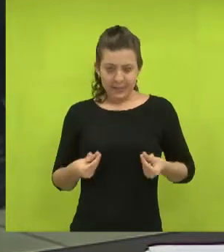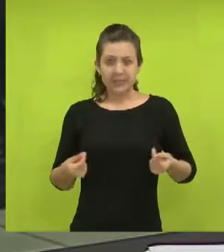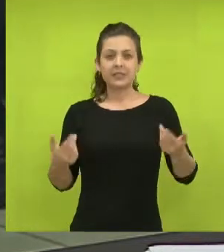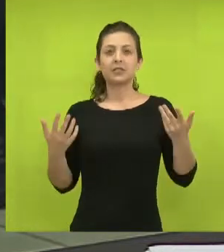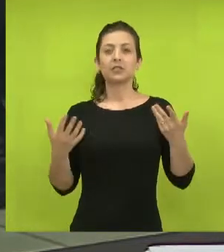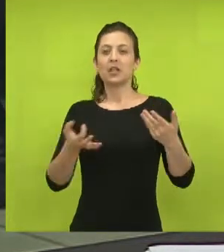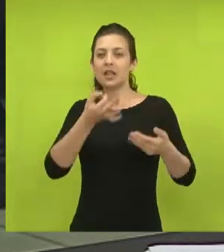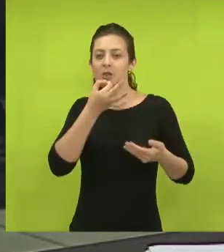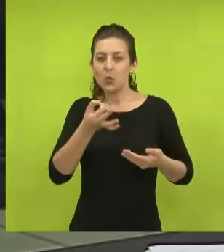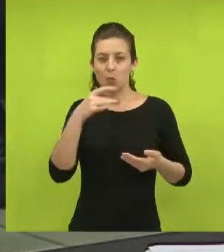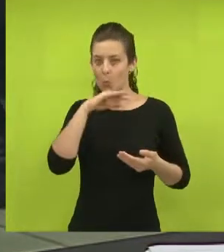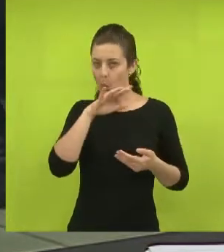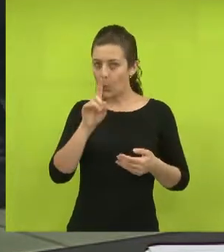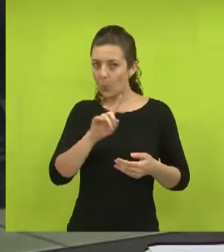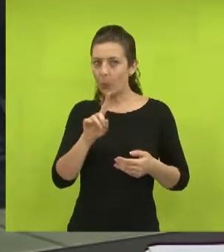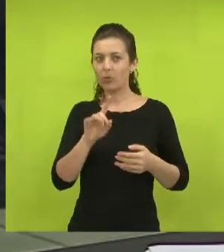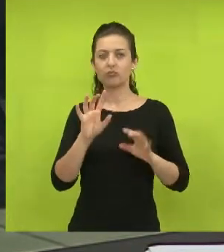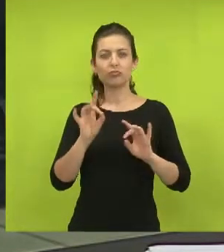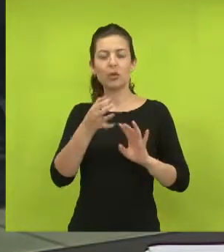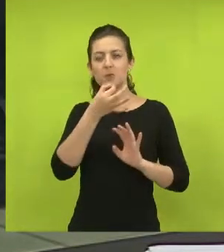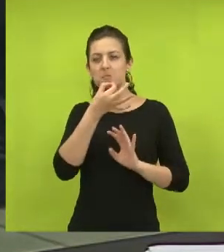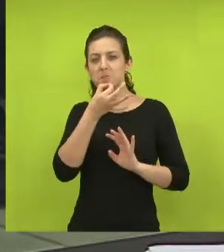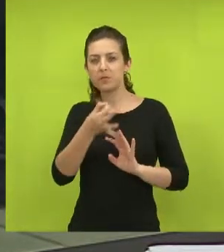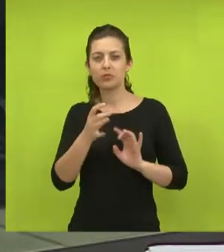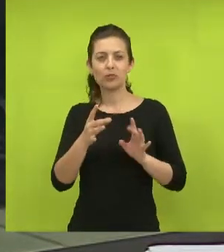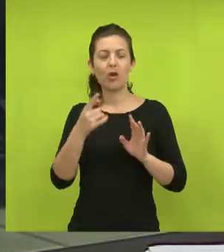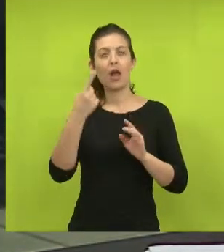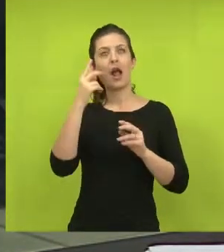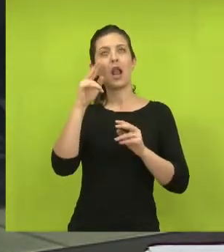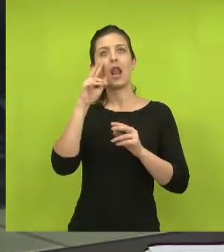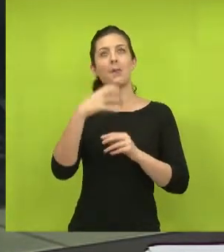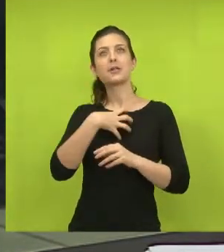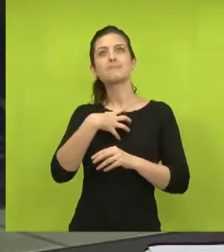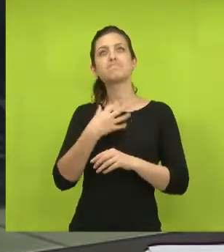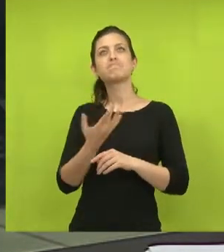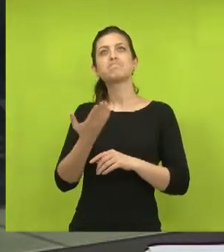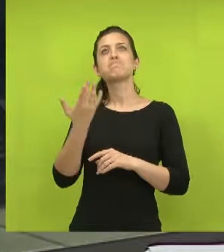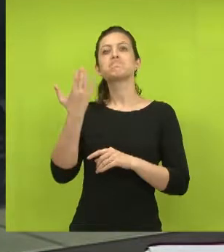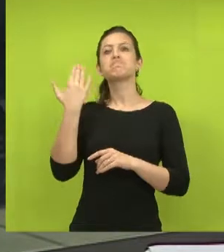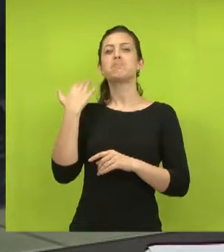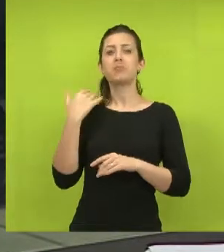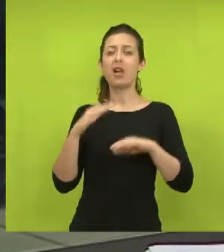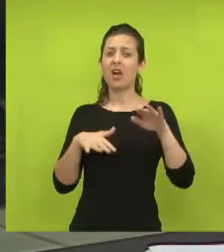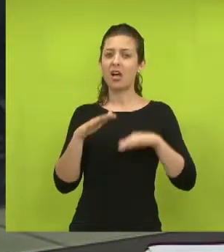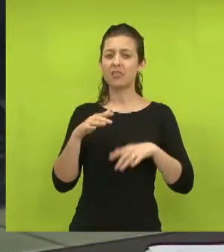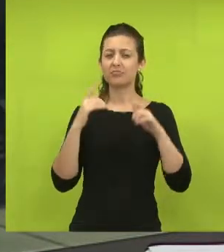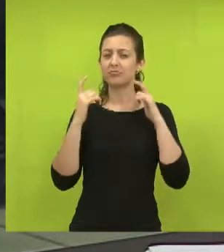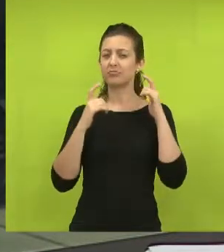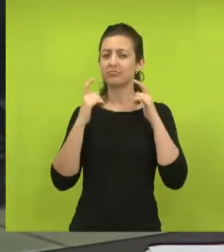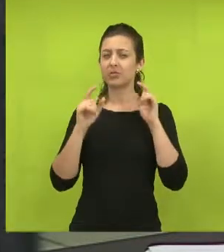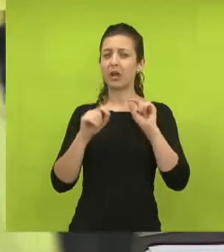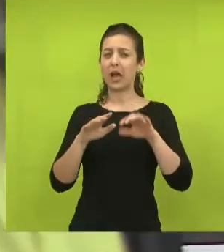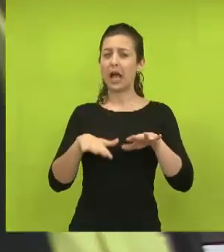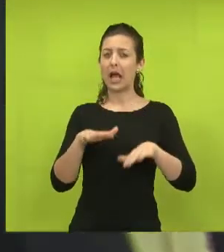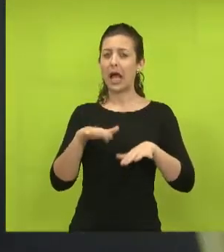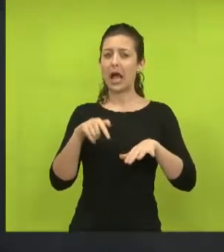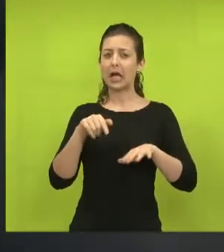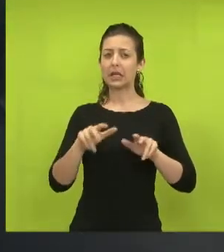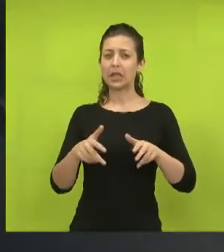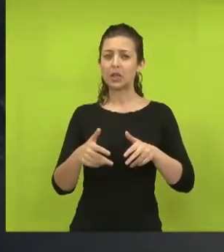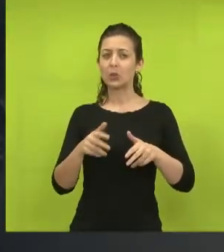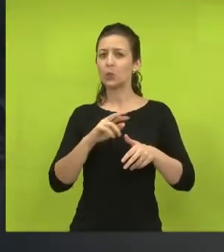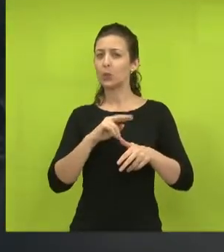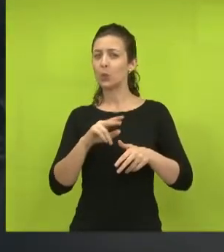é uma crítica, não, tá? É só uma observação de um sentimento meu. E, às vezes, me preocupa. Acho que talvez aqui na Câmara,